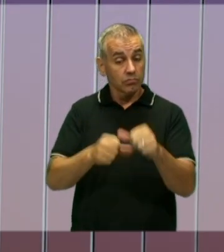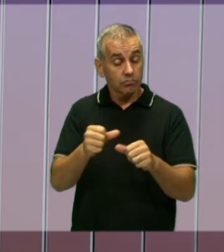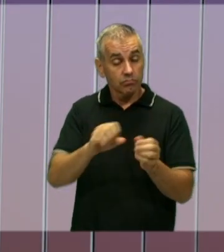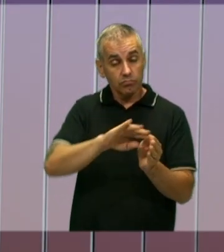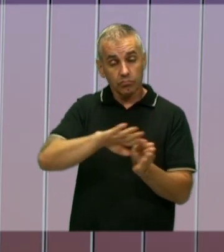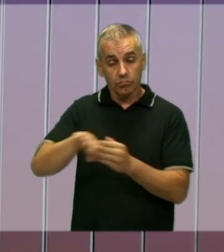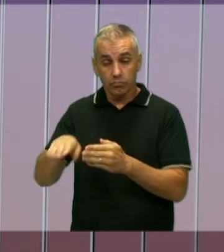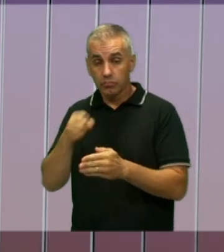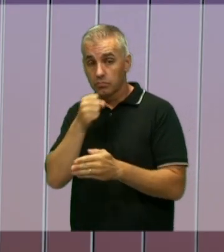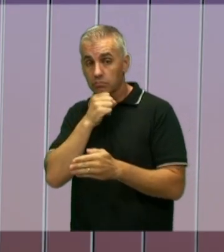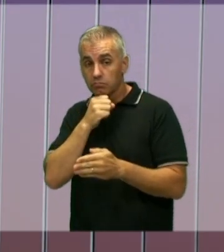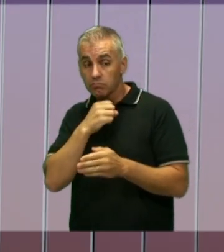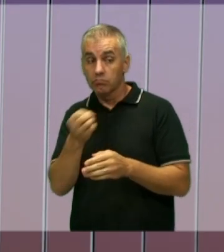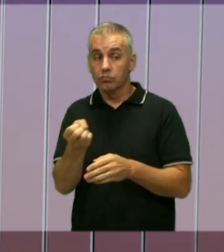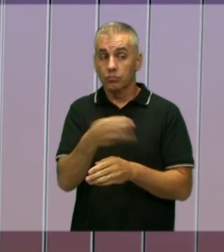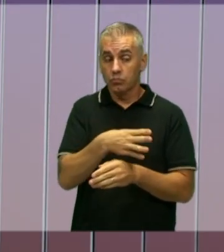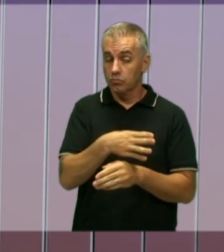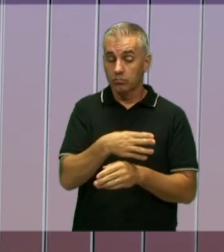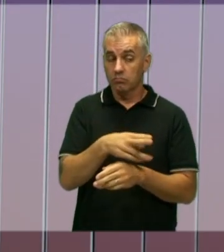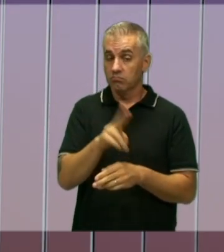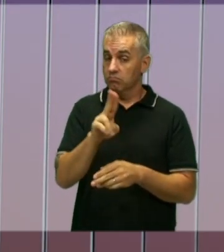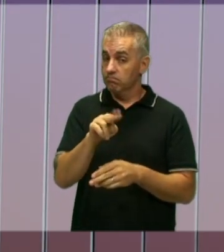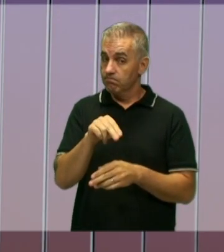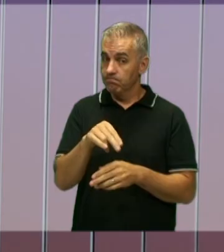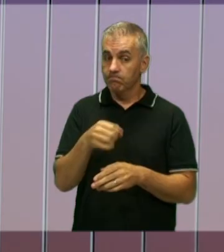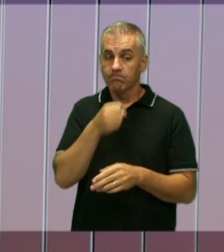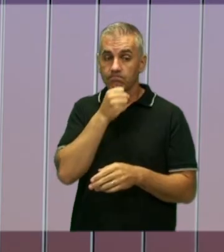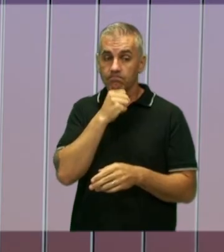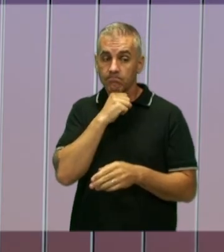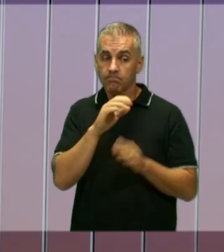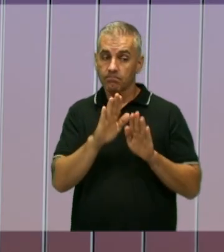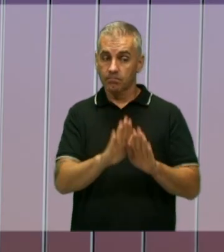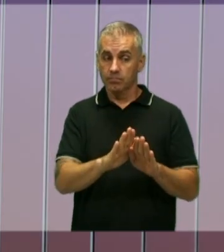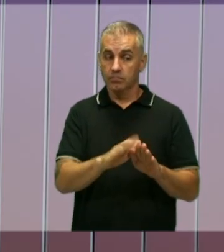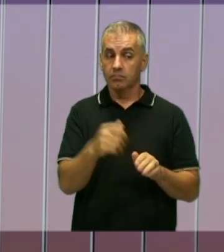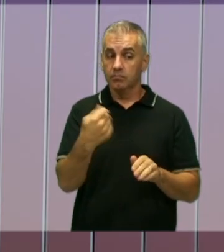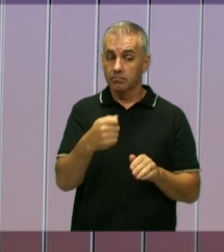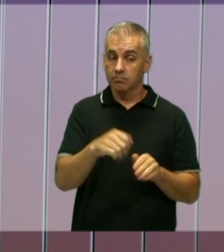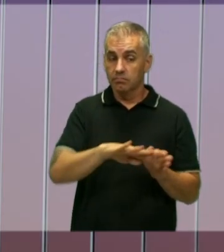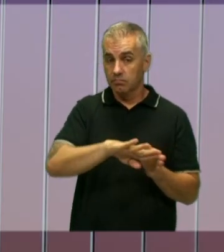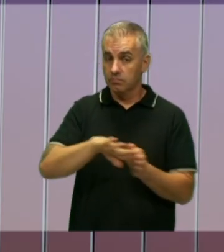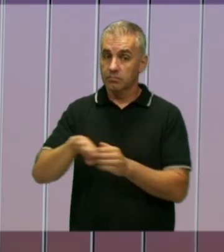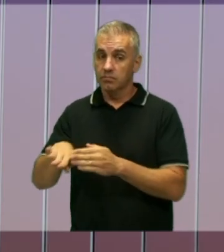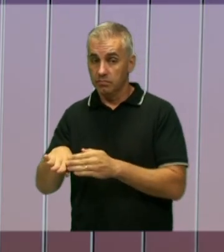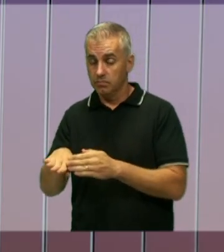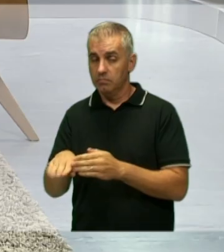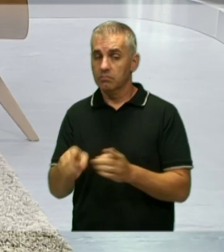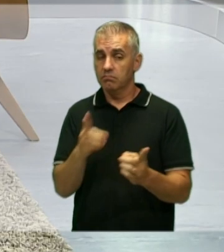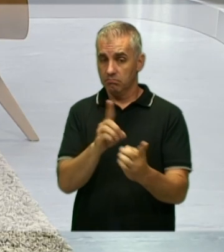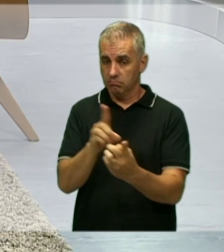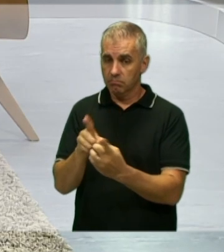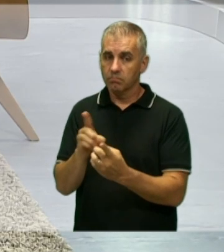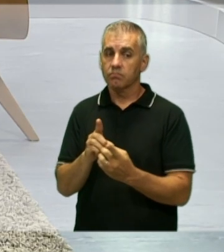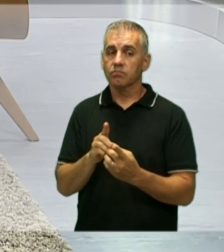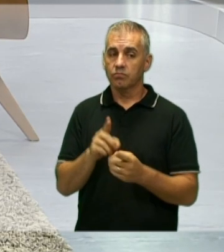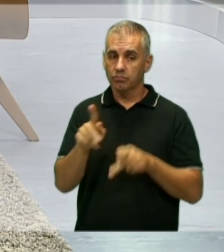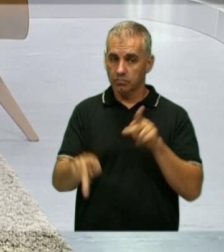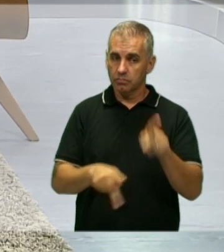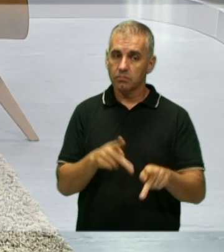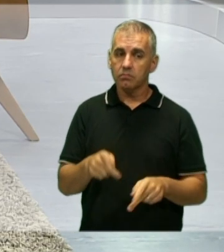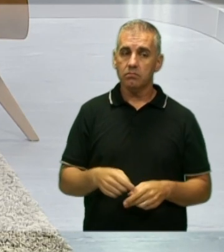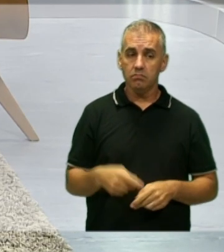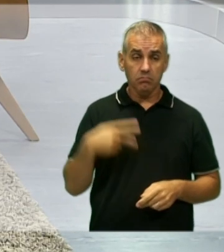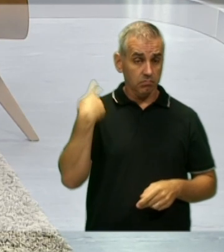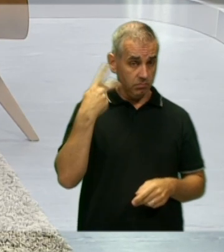fiação elétrica, que possam ser removidos e mais uma vez, atendendo o pedido da população. Vereador, o senhor é autor